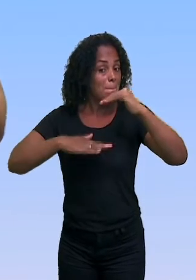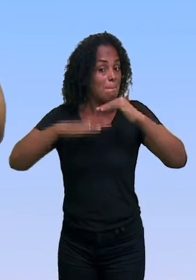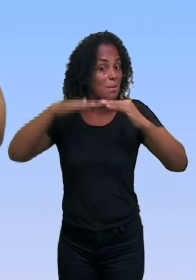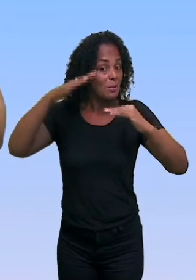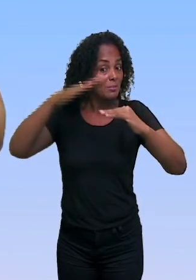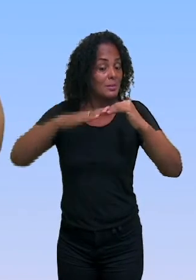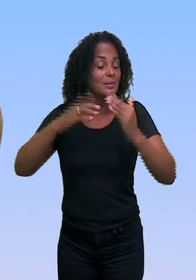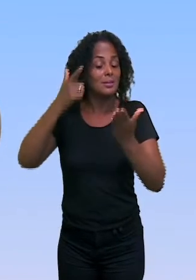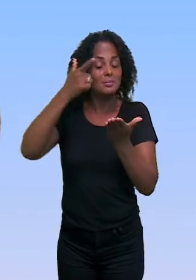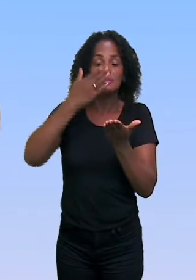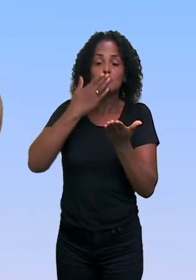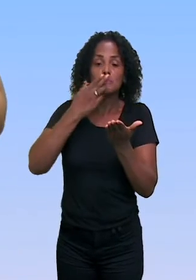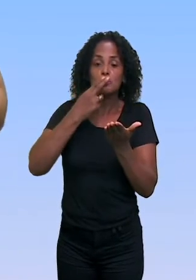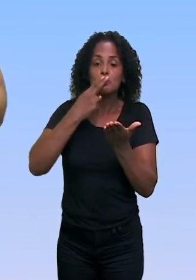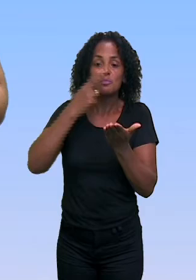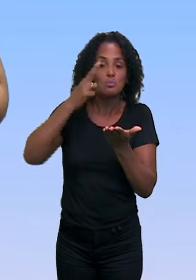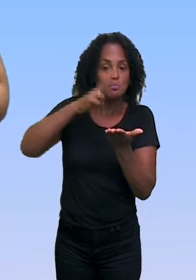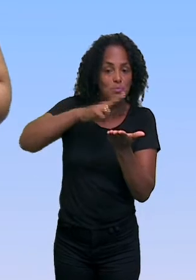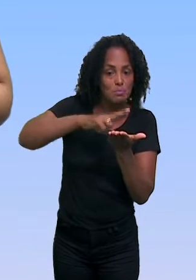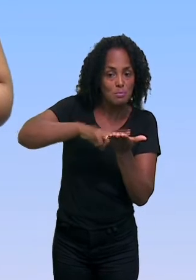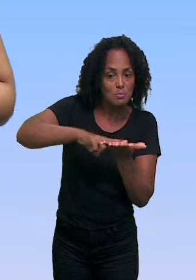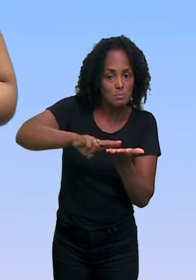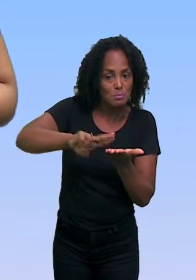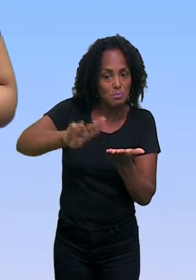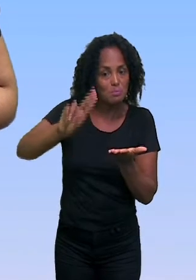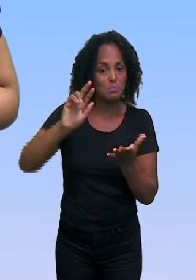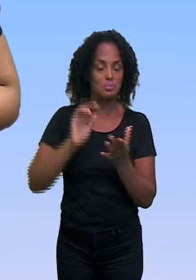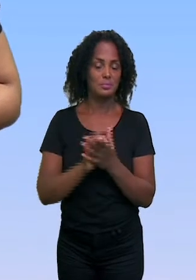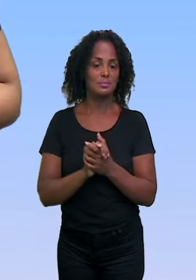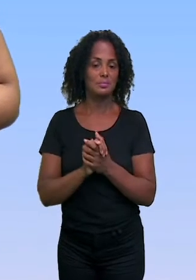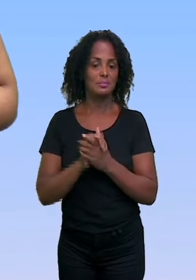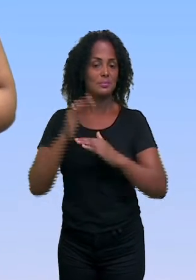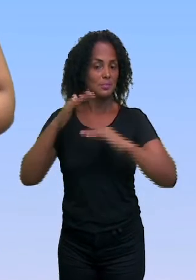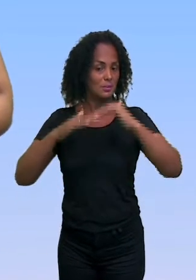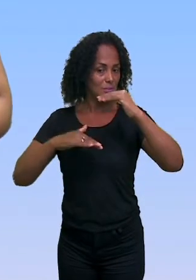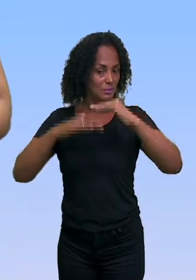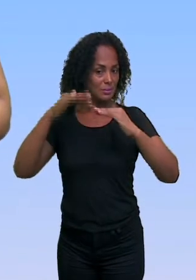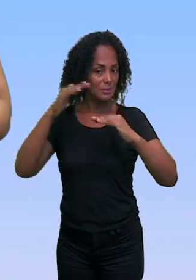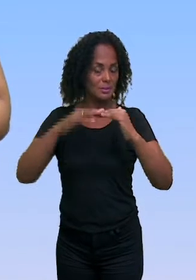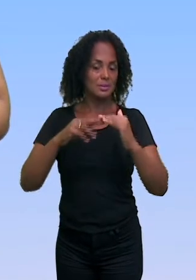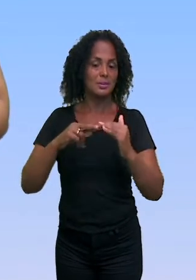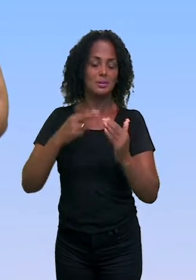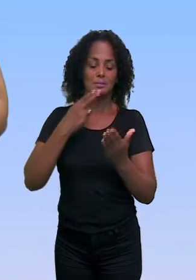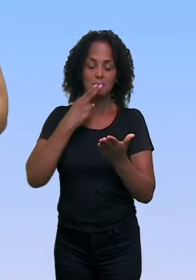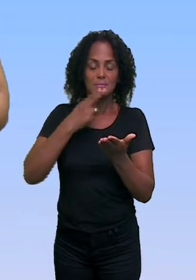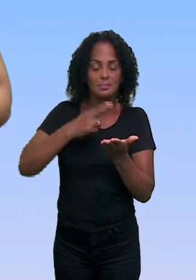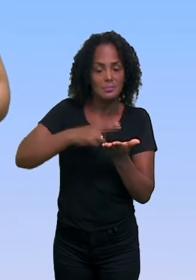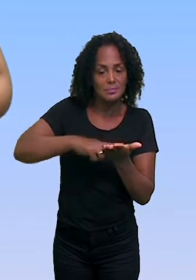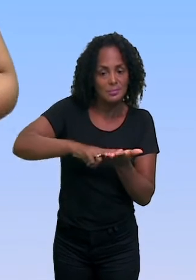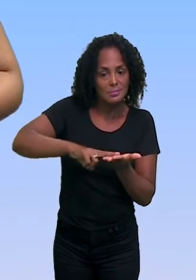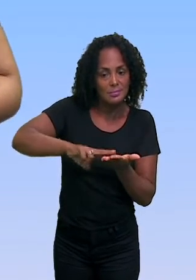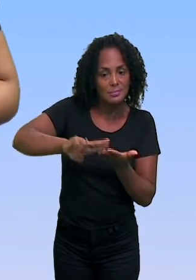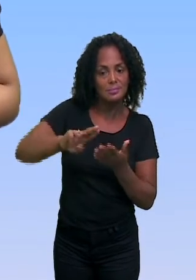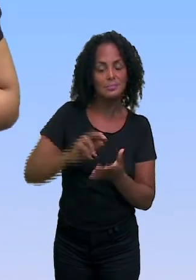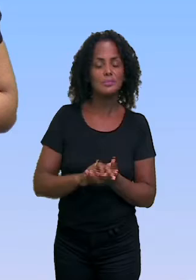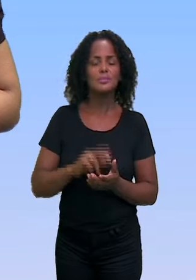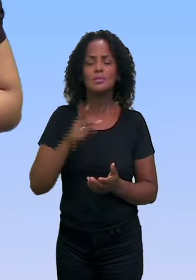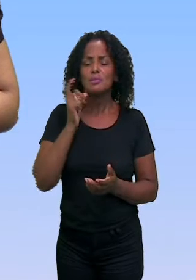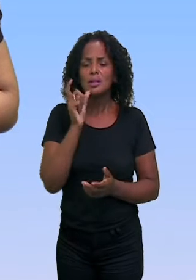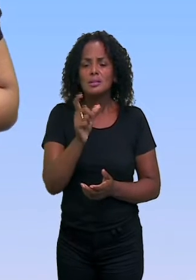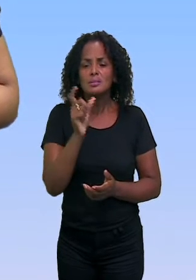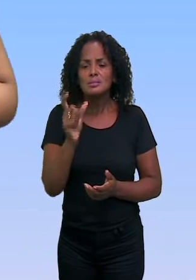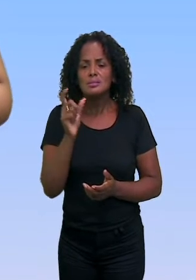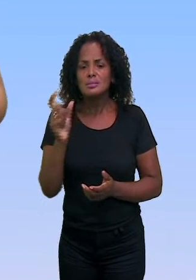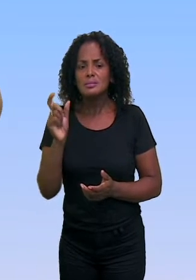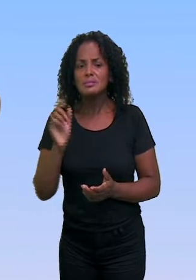pulls Man ripples aos Man vamos roletar o